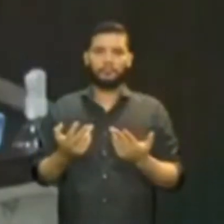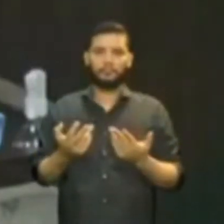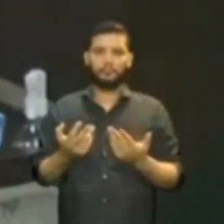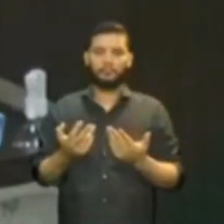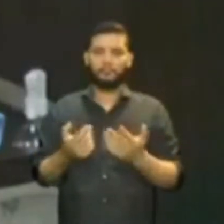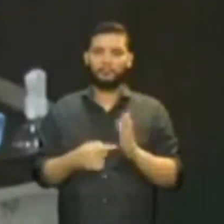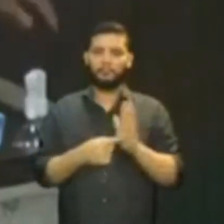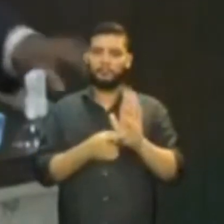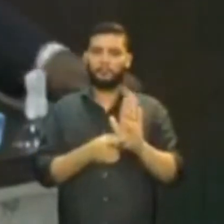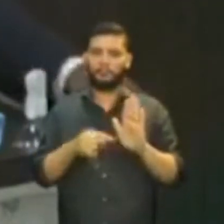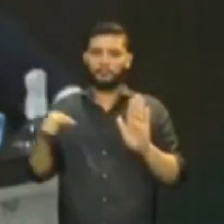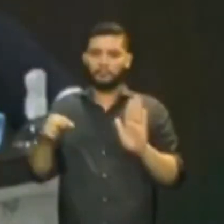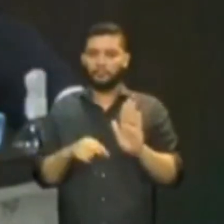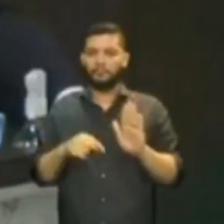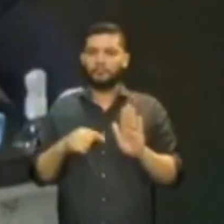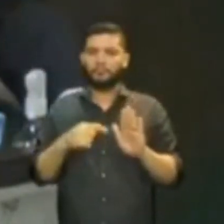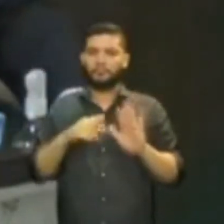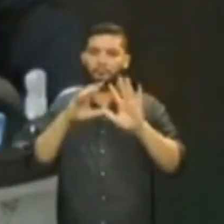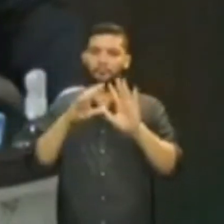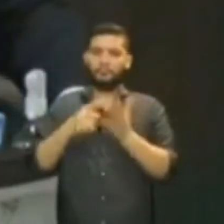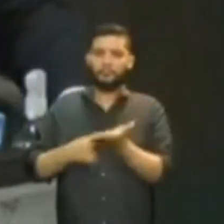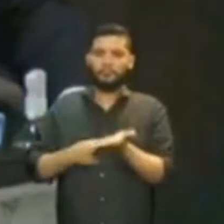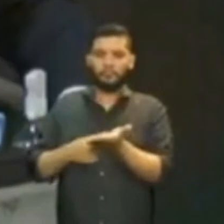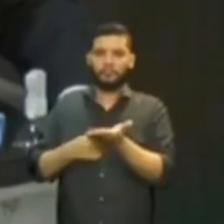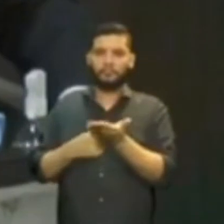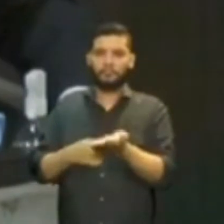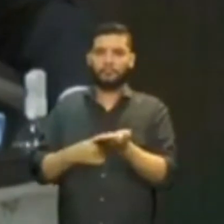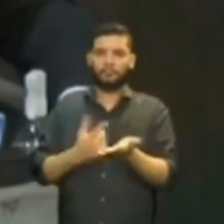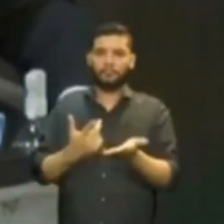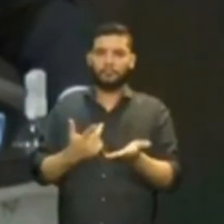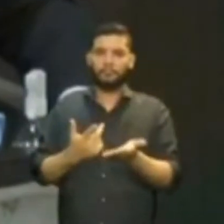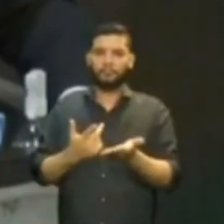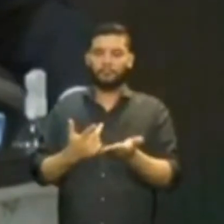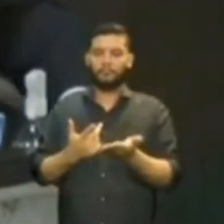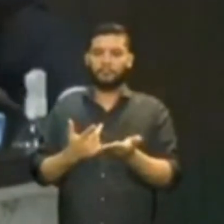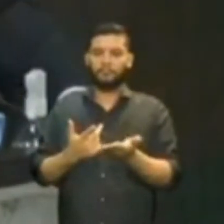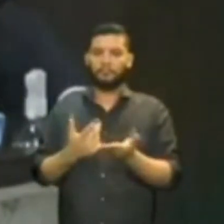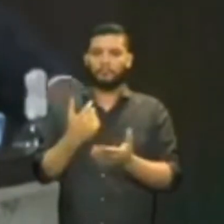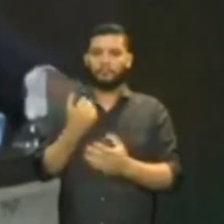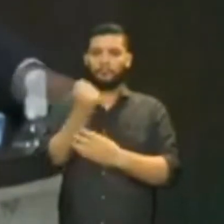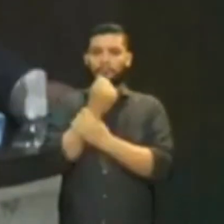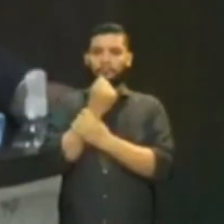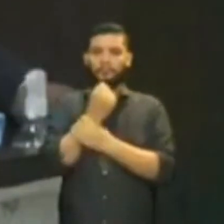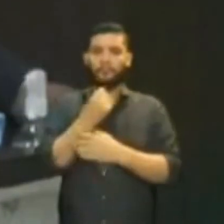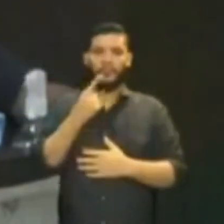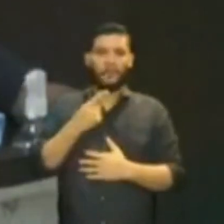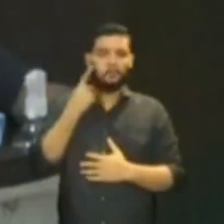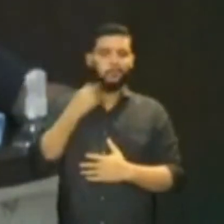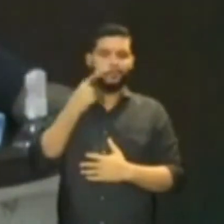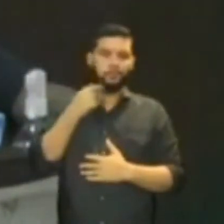poder chegar aqui nessa casa com consenso, num lugar que gerasse segurança